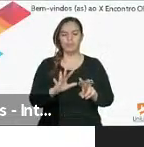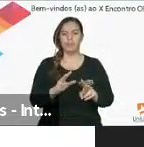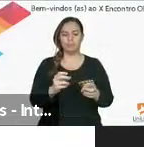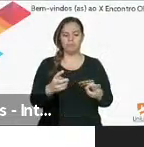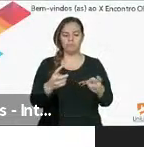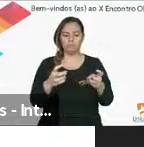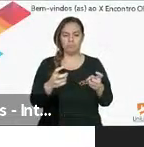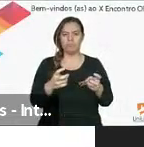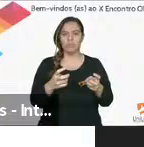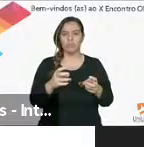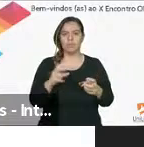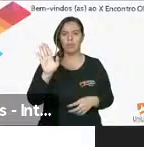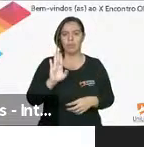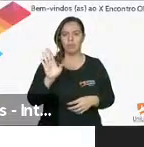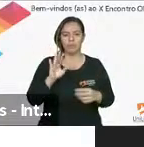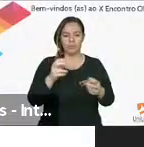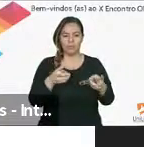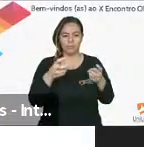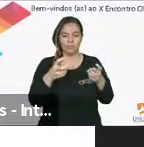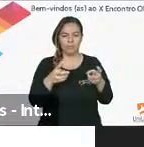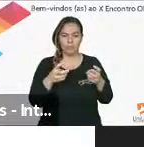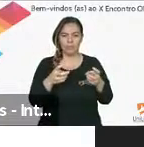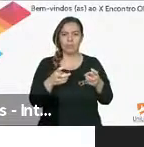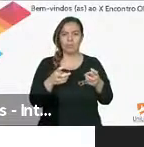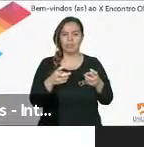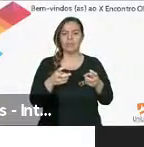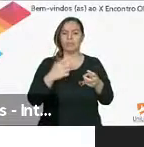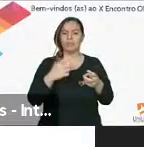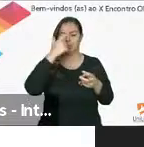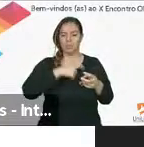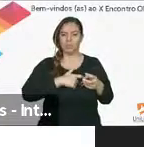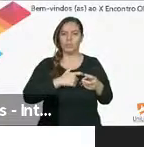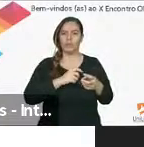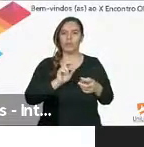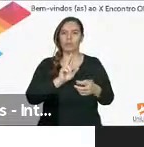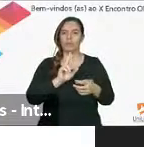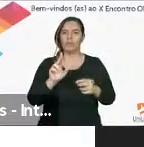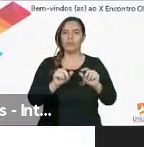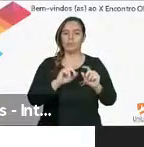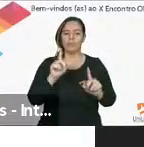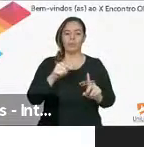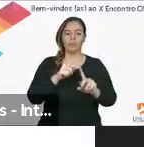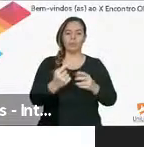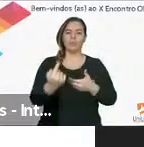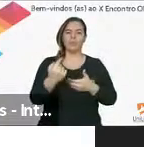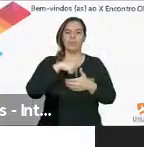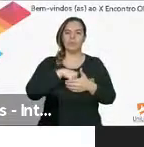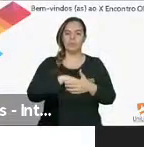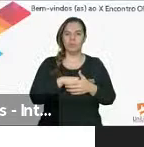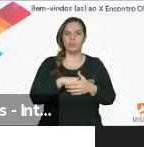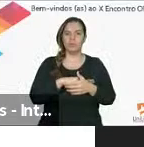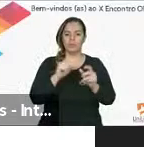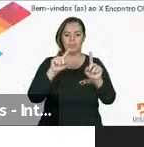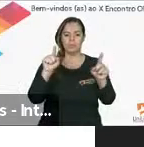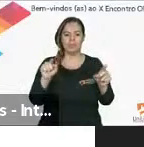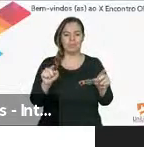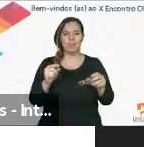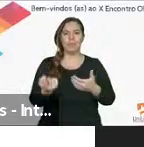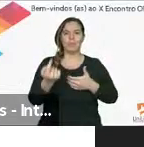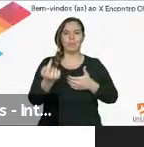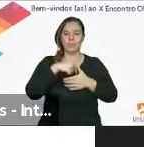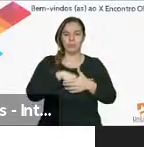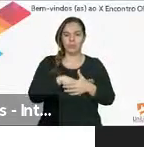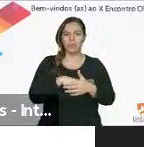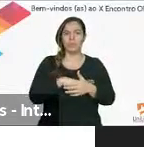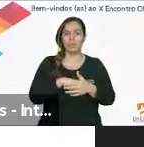a biologia do observador, e isso ele chama de objetividade sem parênteses. Para esse lado, para